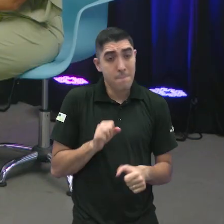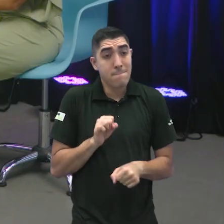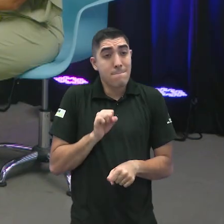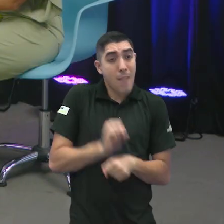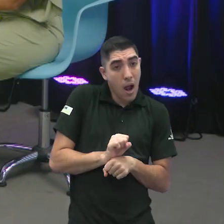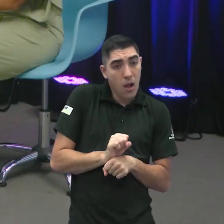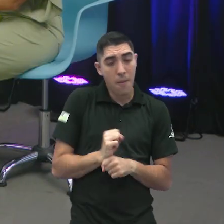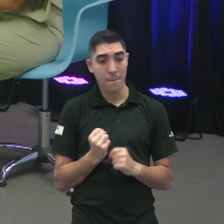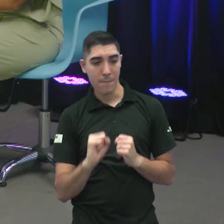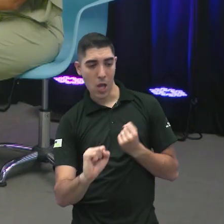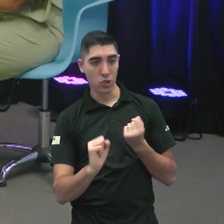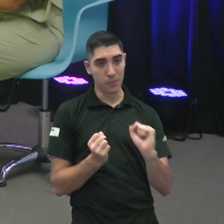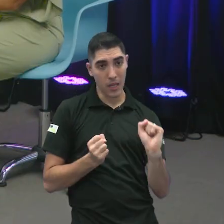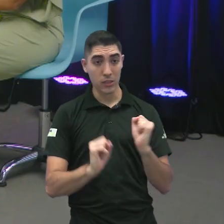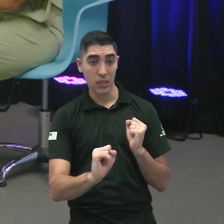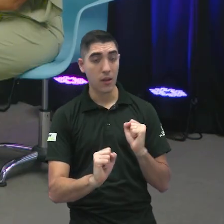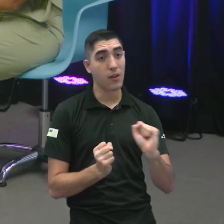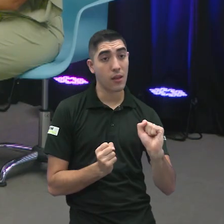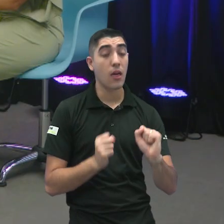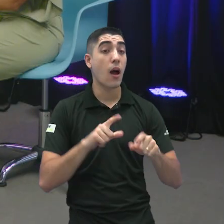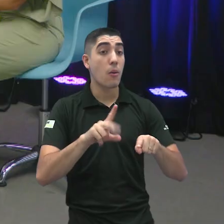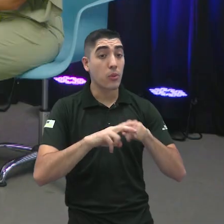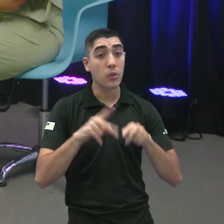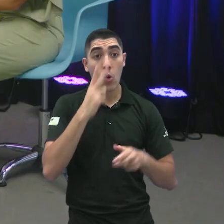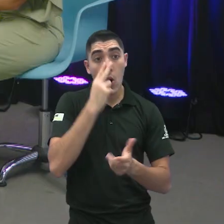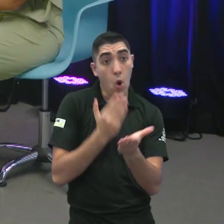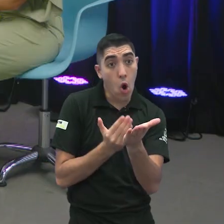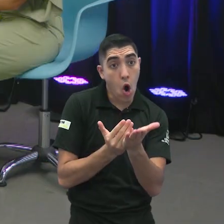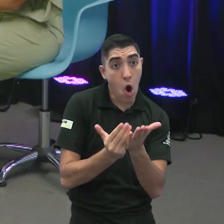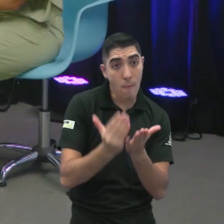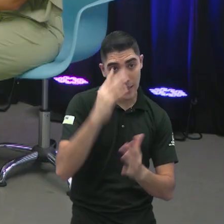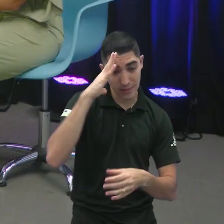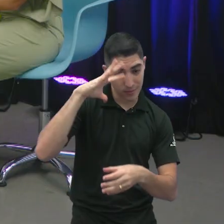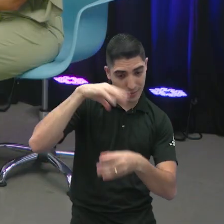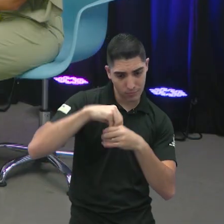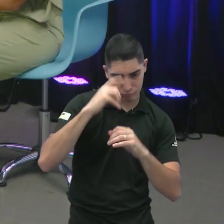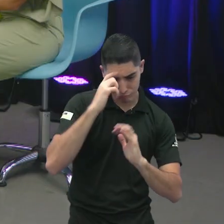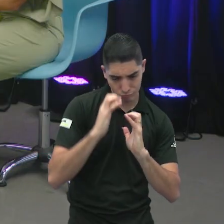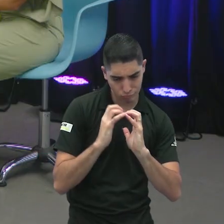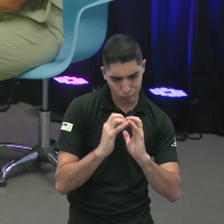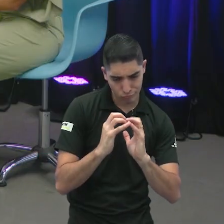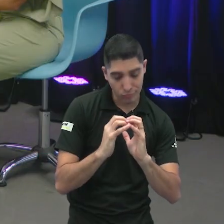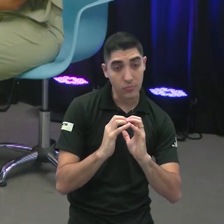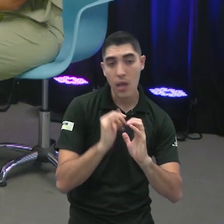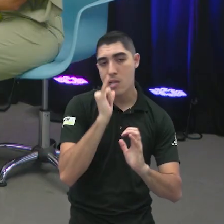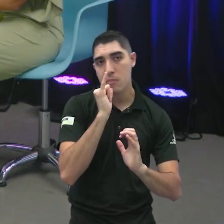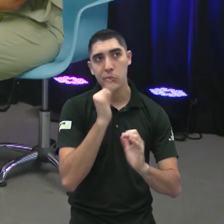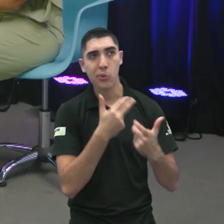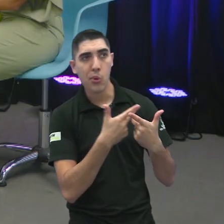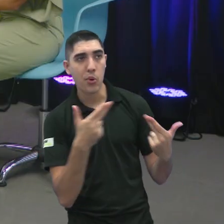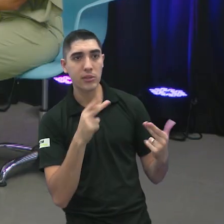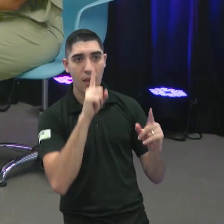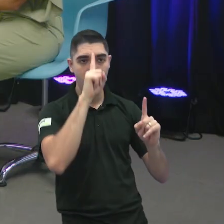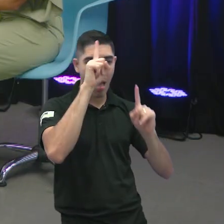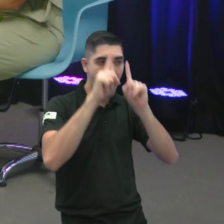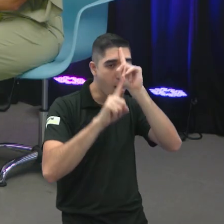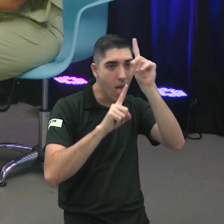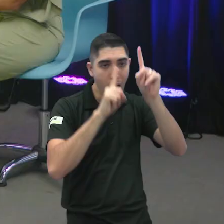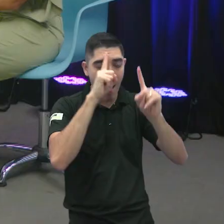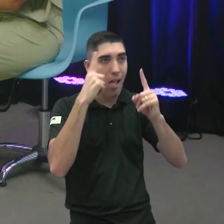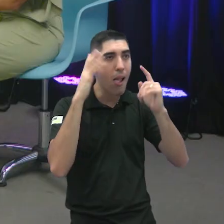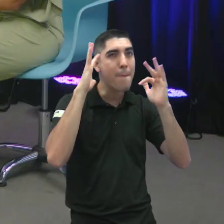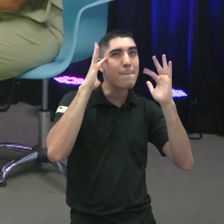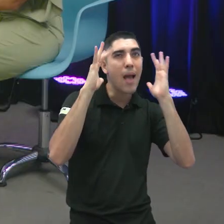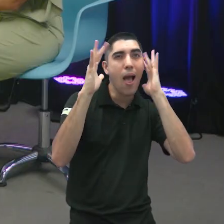energia que deveria estar indo para o corpo todo se concentra muito na parte cerebral, na cabeça. Então, tudo que é relacionado à imaginação, à criatividade,